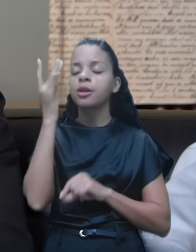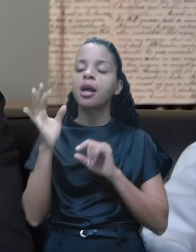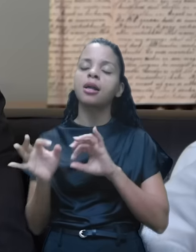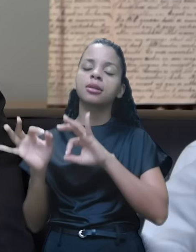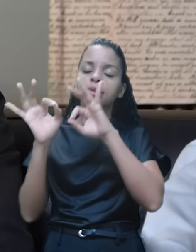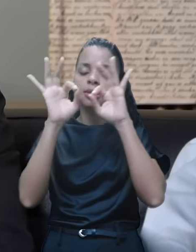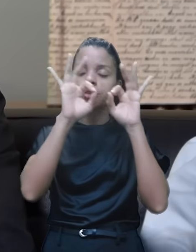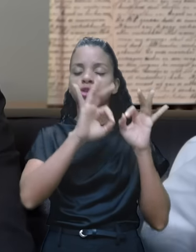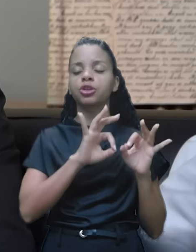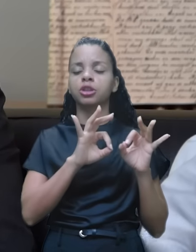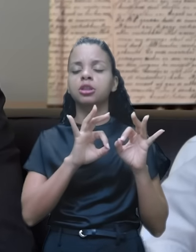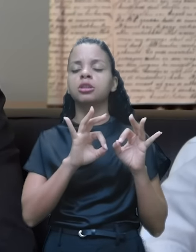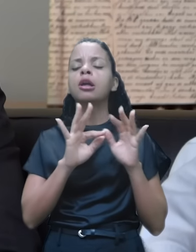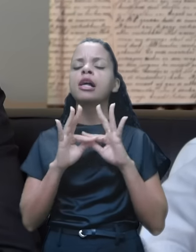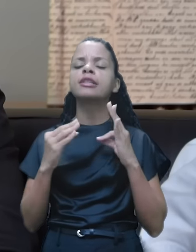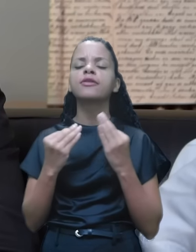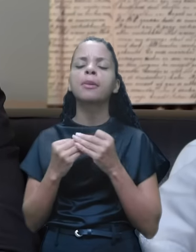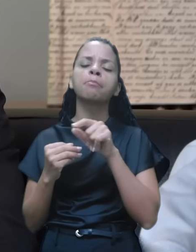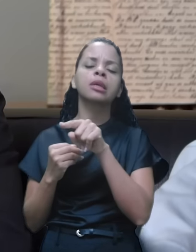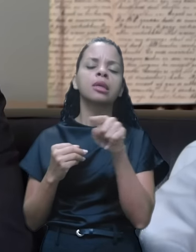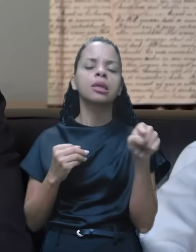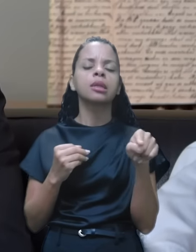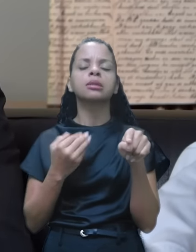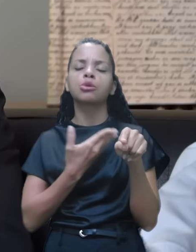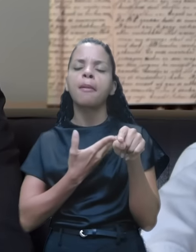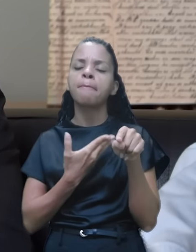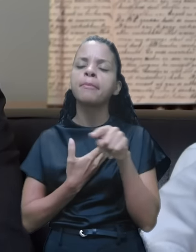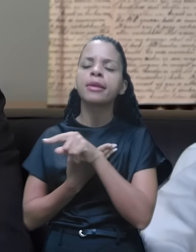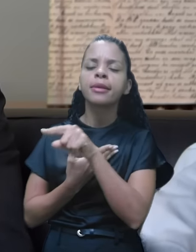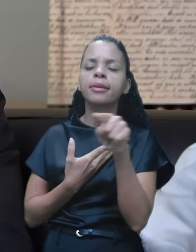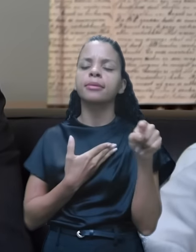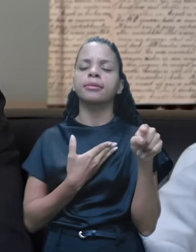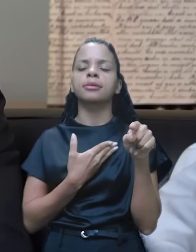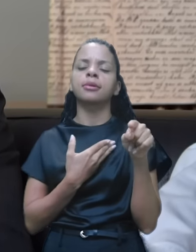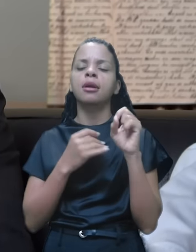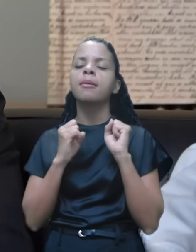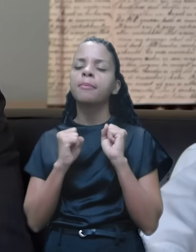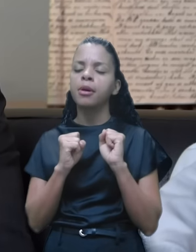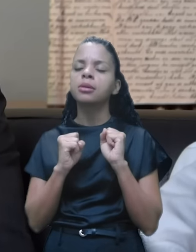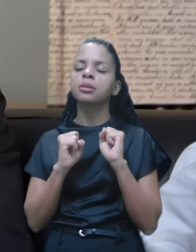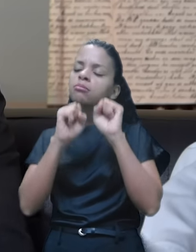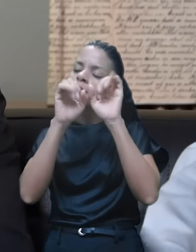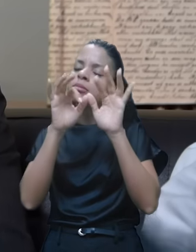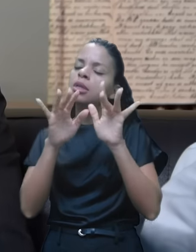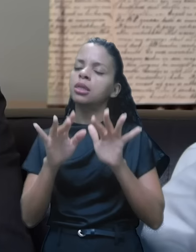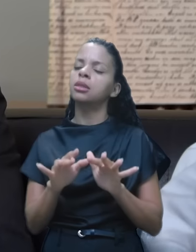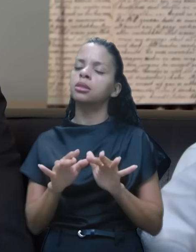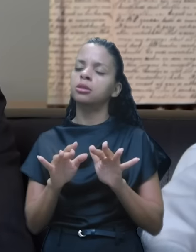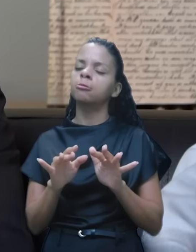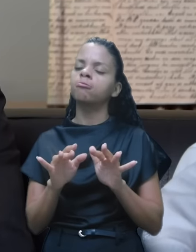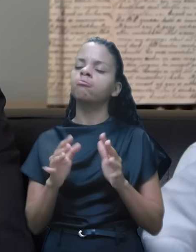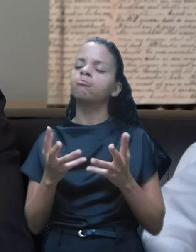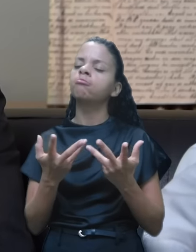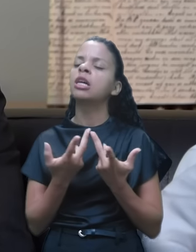Senhor Deus, a classe dos professores, os seus familiares, seus amigos, que eles possam também, Pai, ser ricamente abençoados por